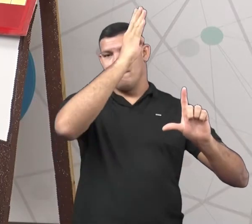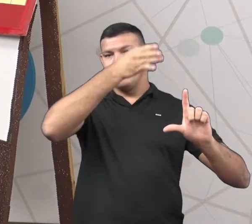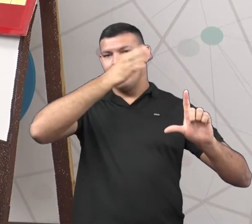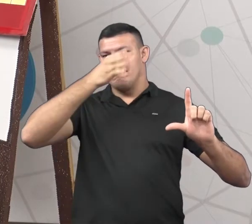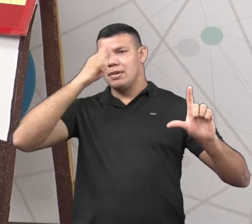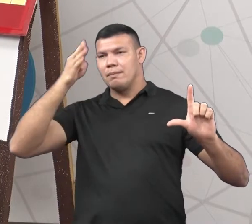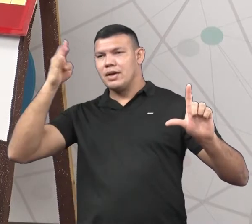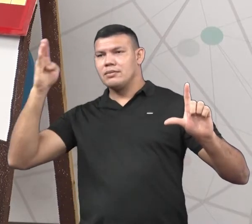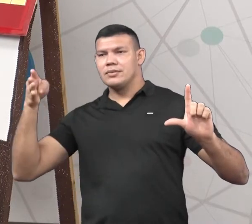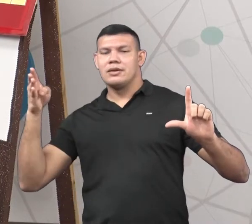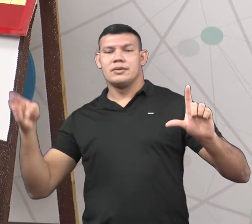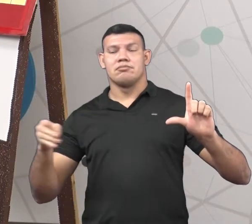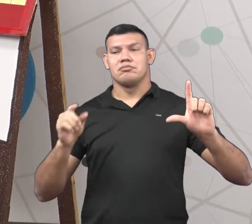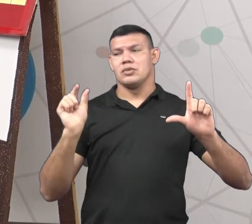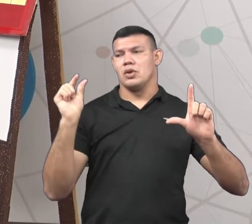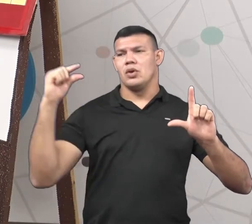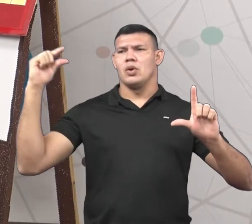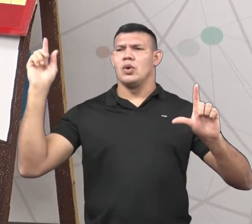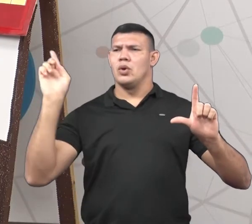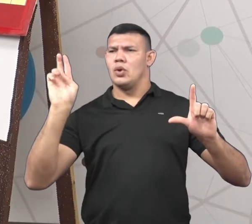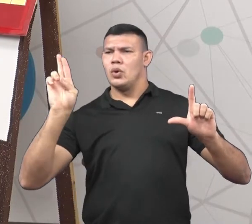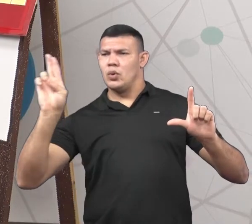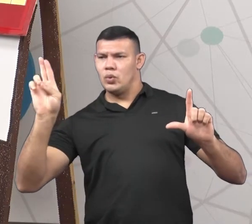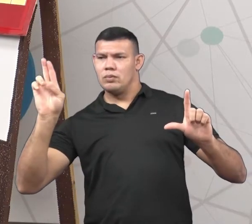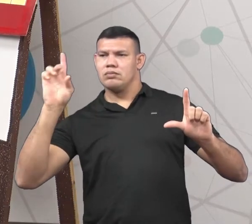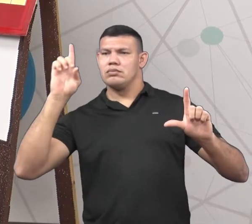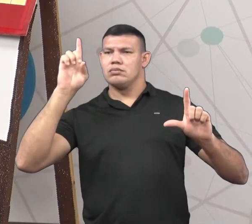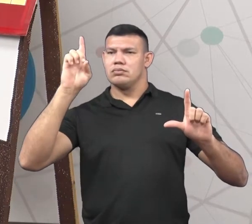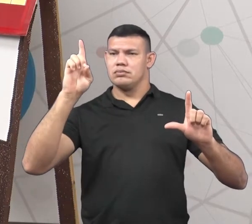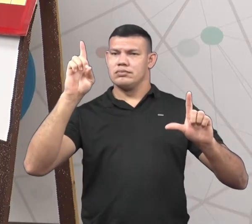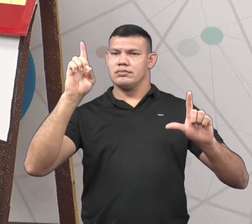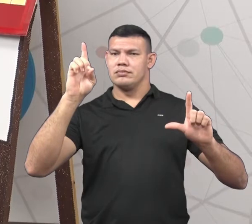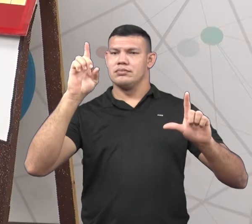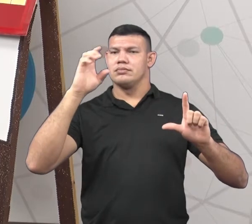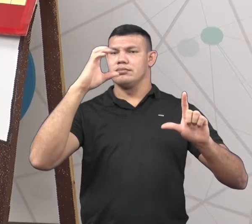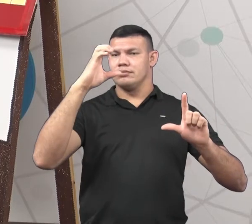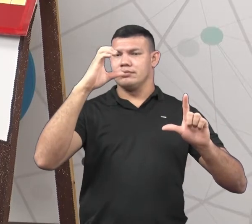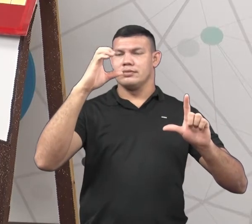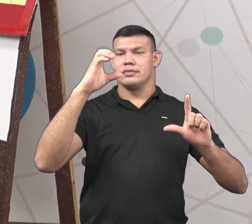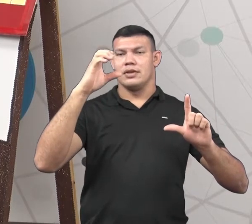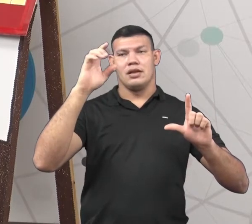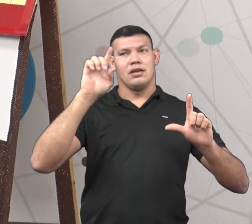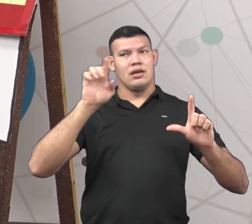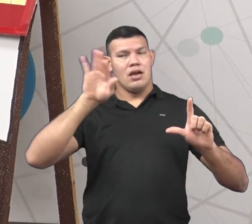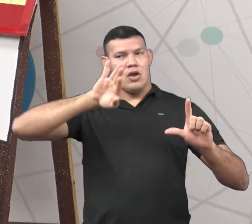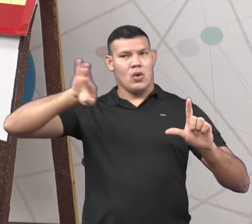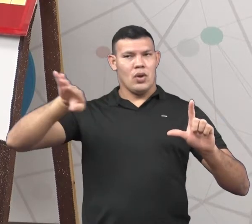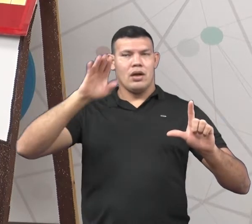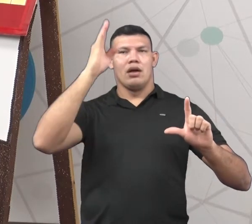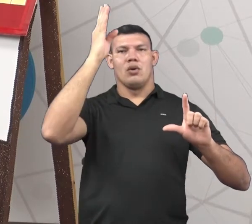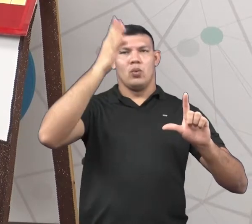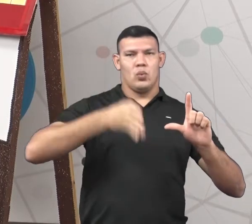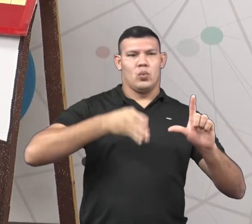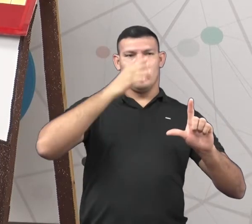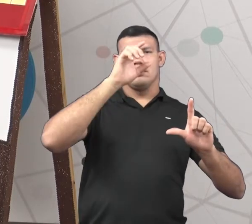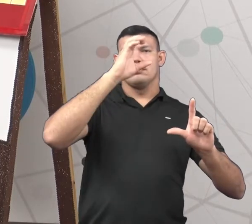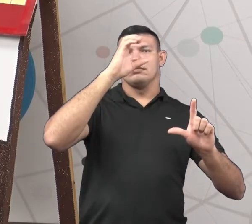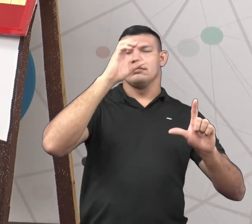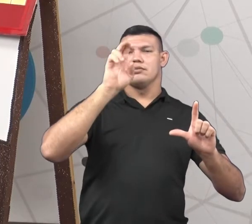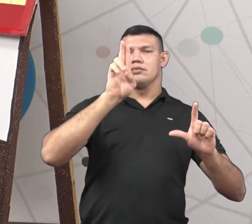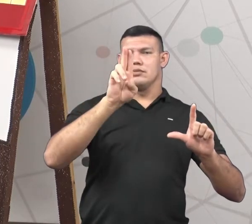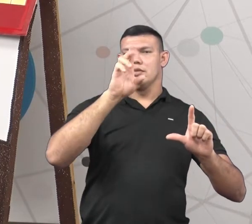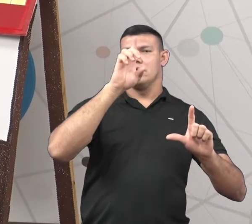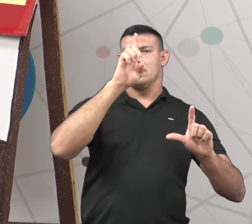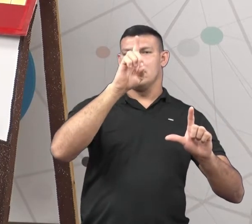a quantidade que ele tem. Esse 9, na quarta ordem das unidades de milhares,